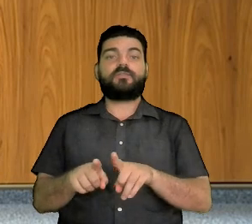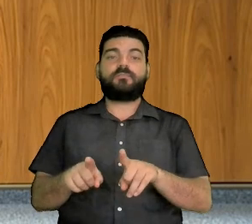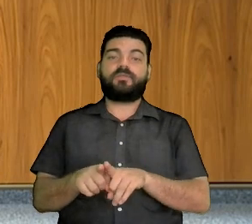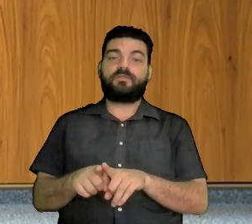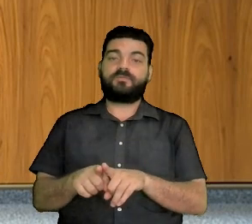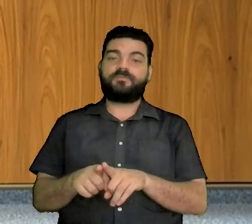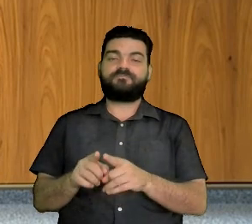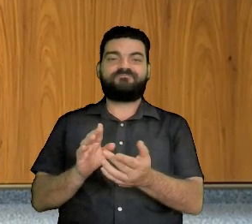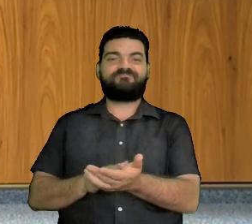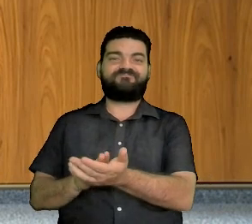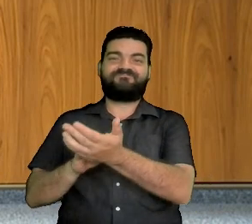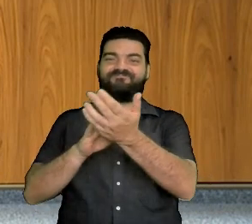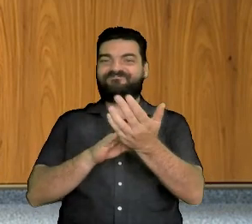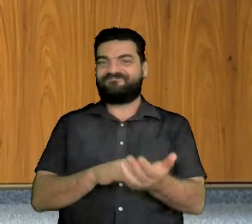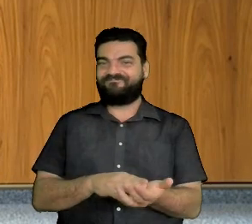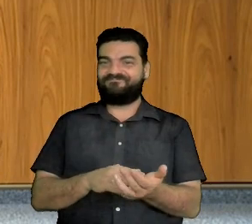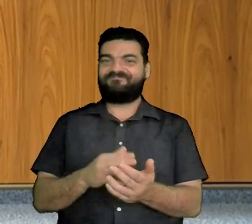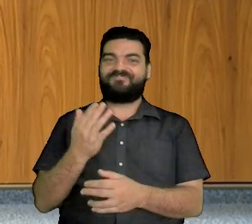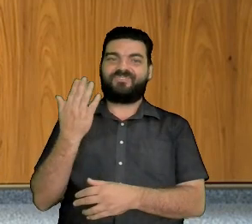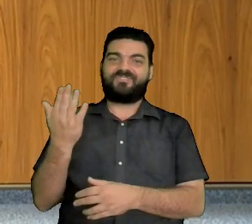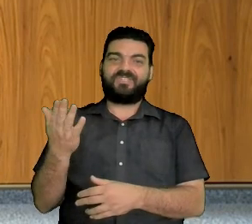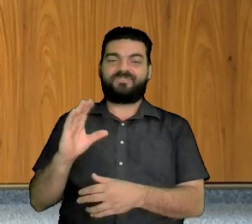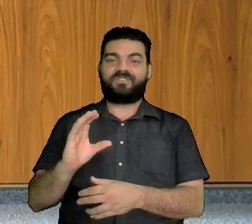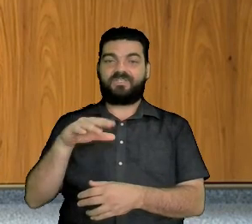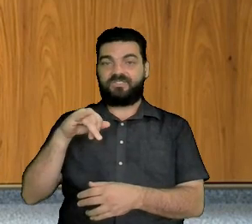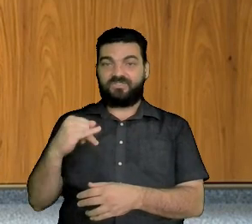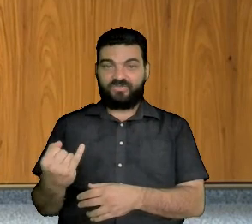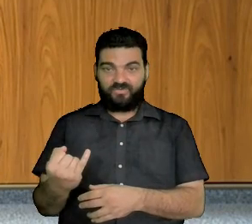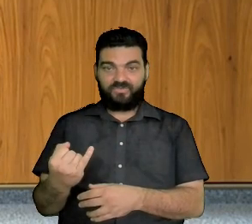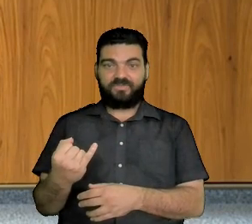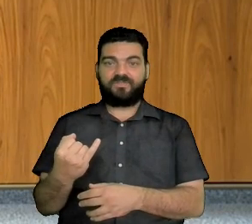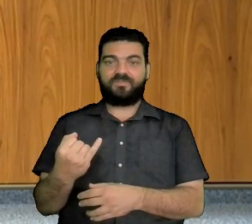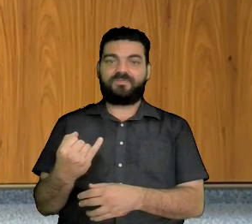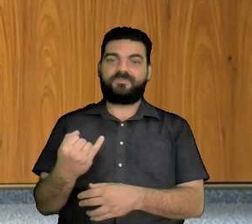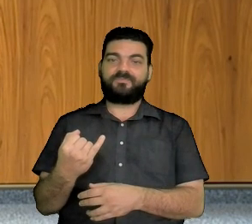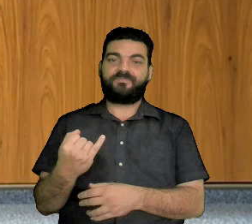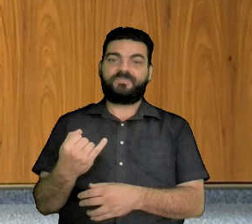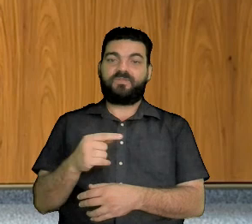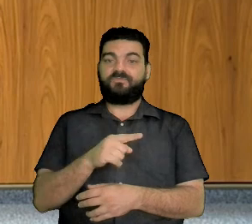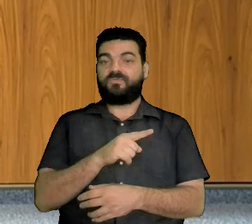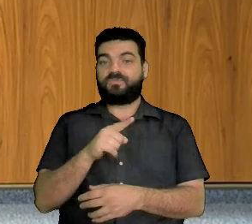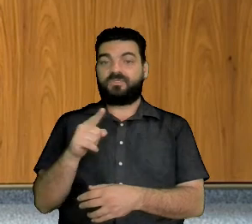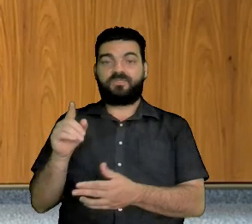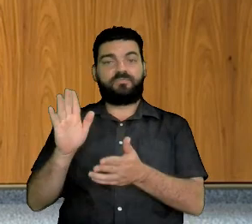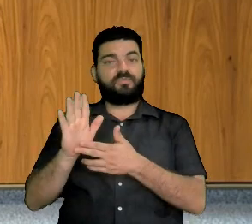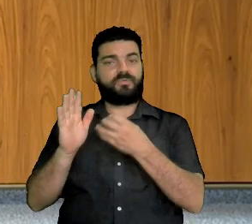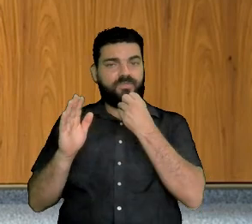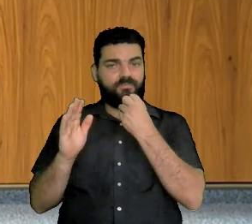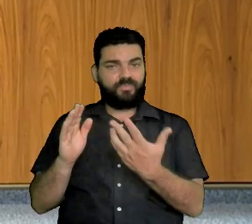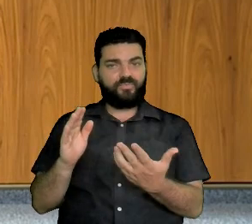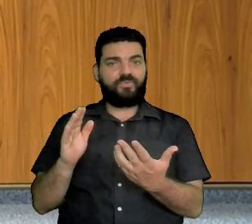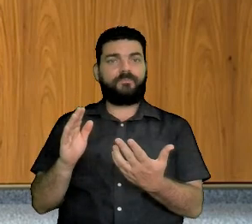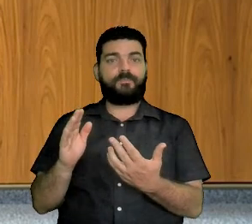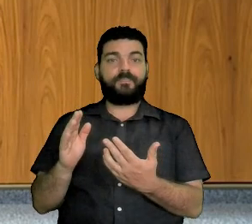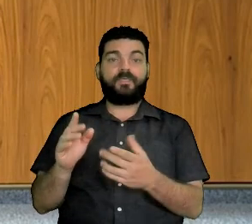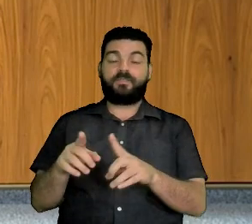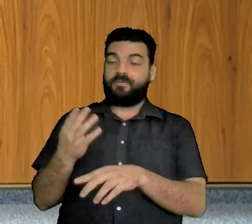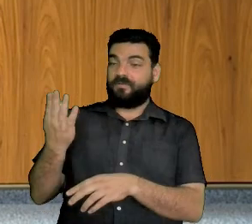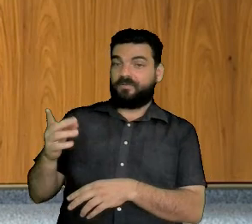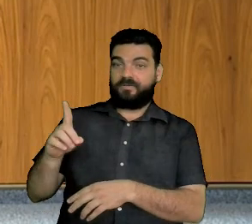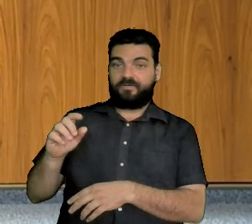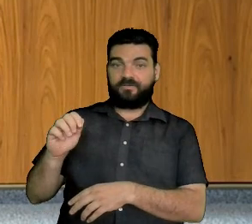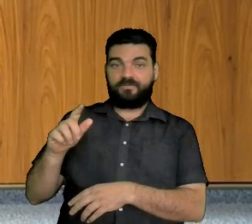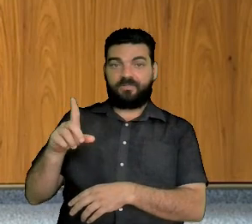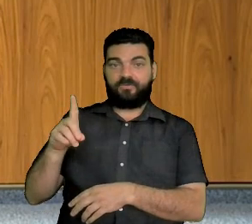painel e, uma vez mais, parabenizo o Conselho Nacional de Justiça